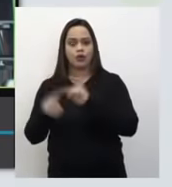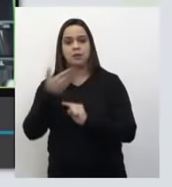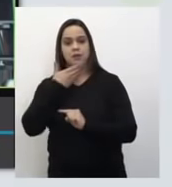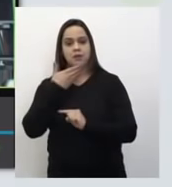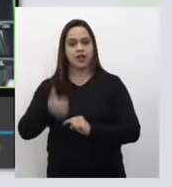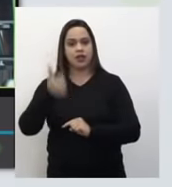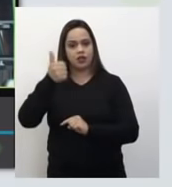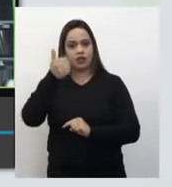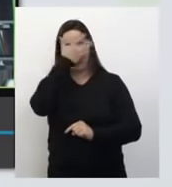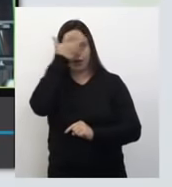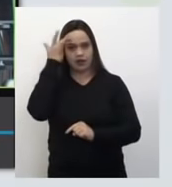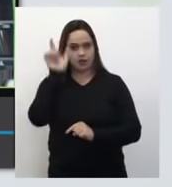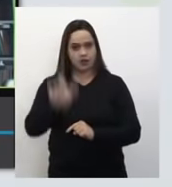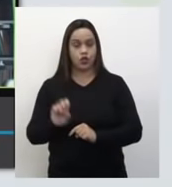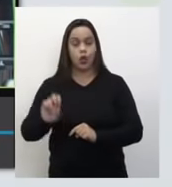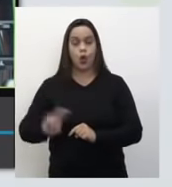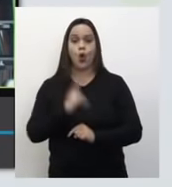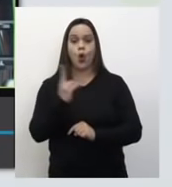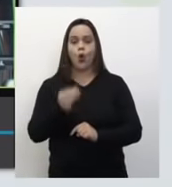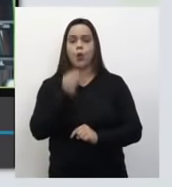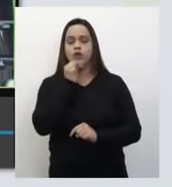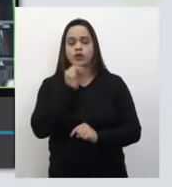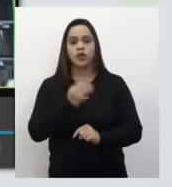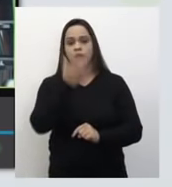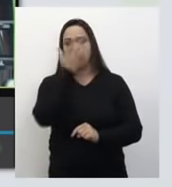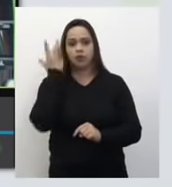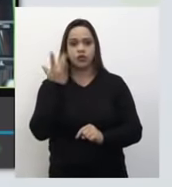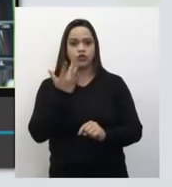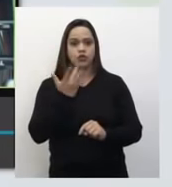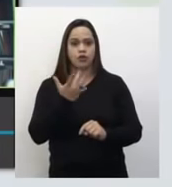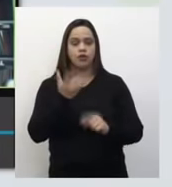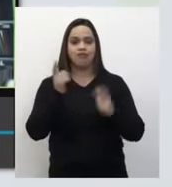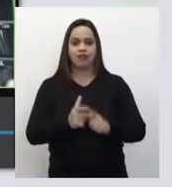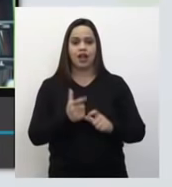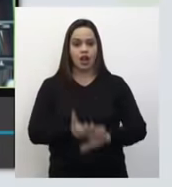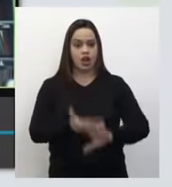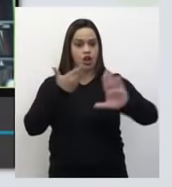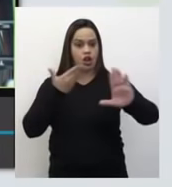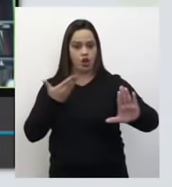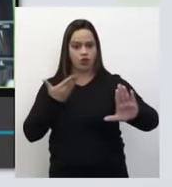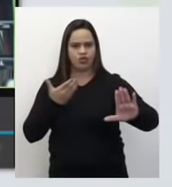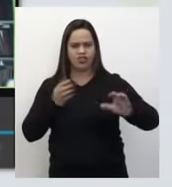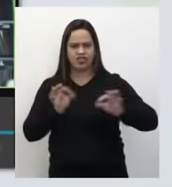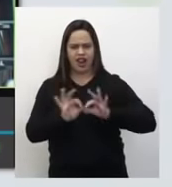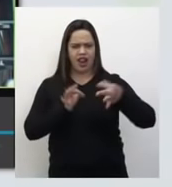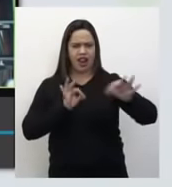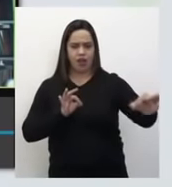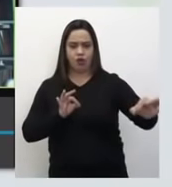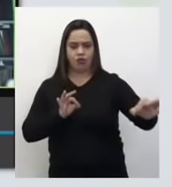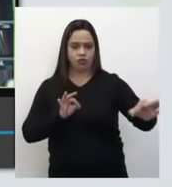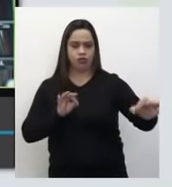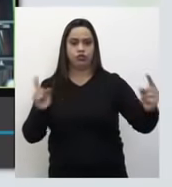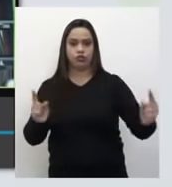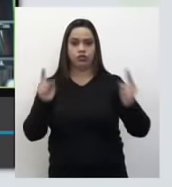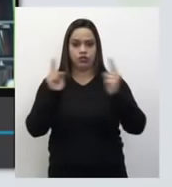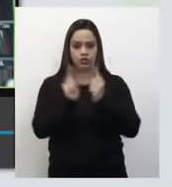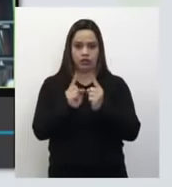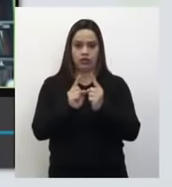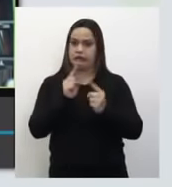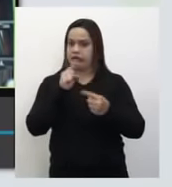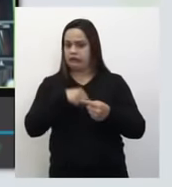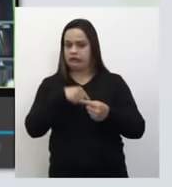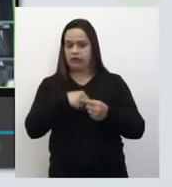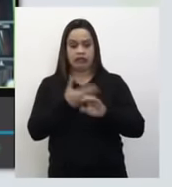ou então a diminuir as distâncias entre as pessoas, sejam essas distâncias físicas, culturais, sociais. O